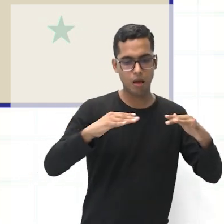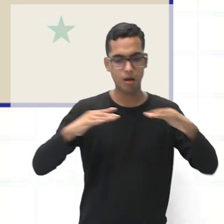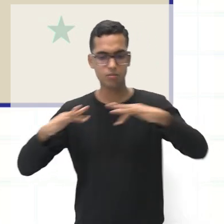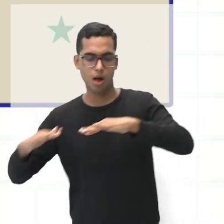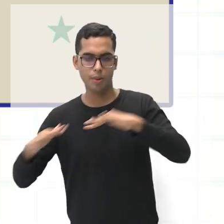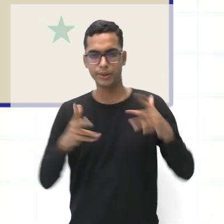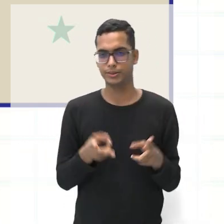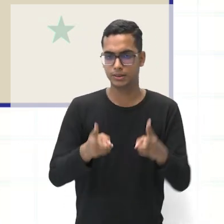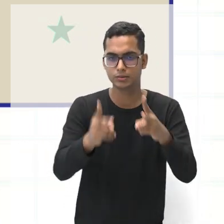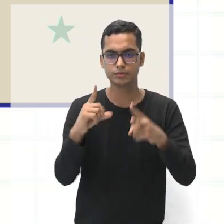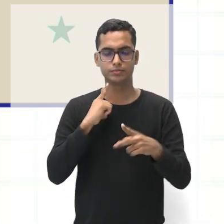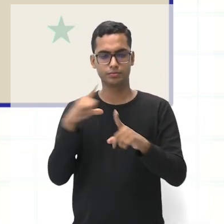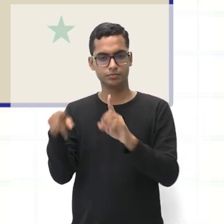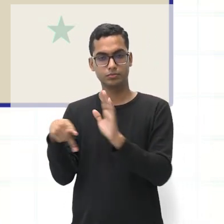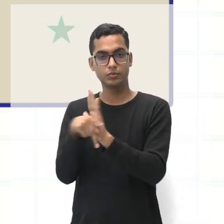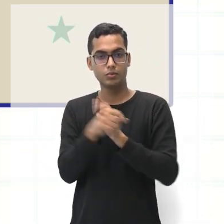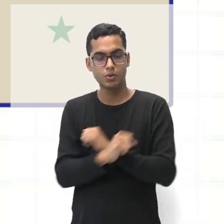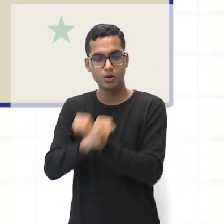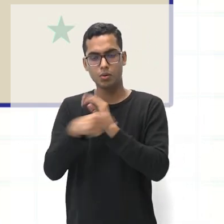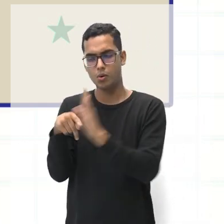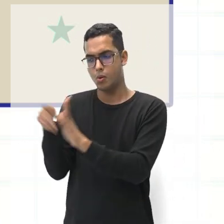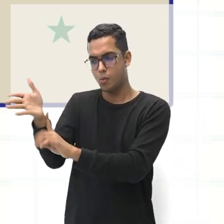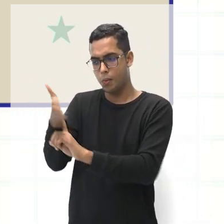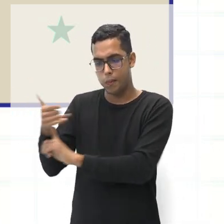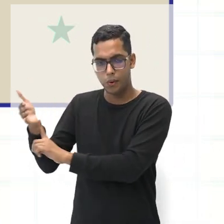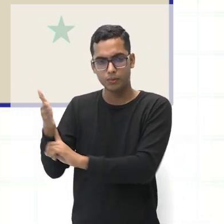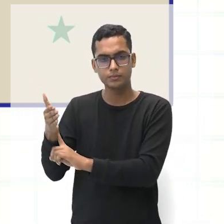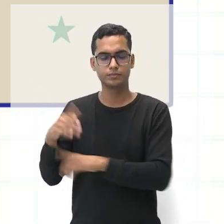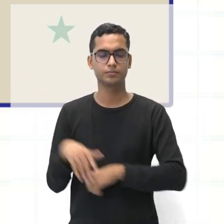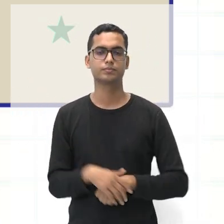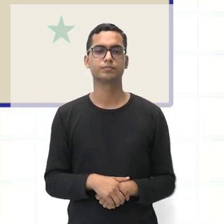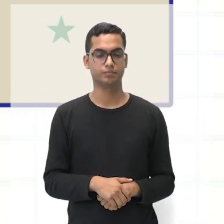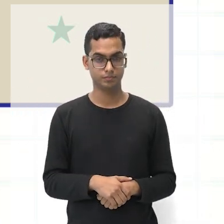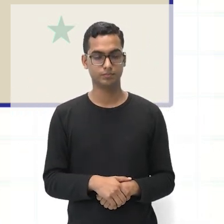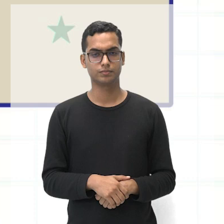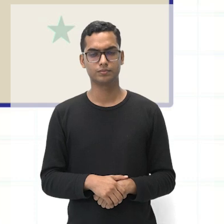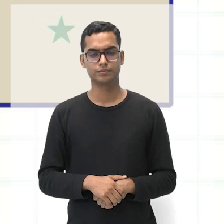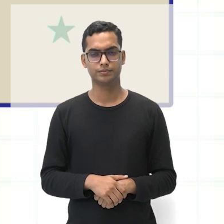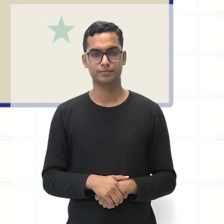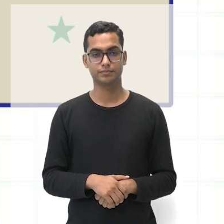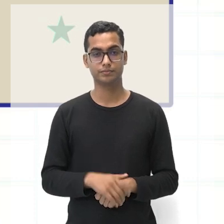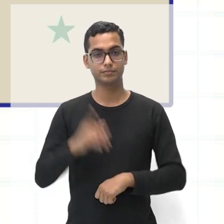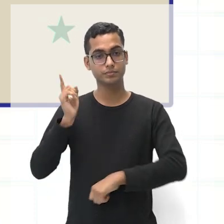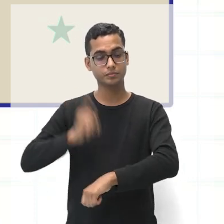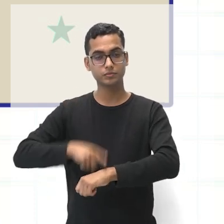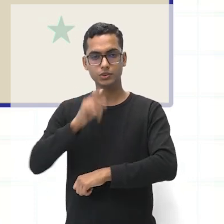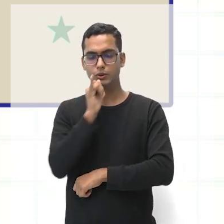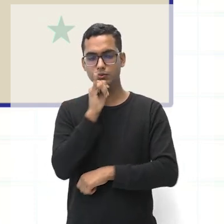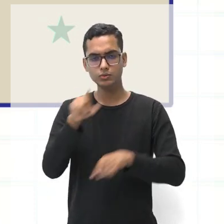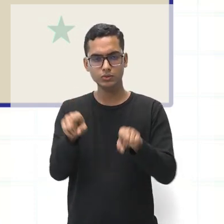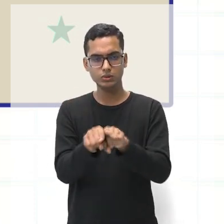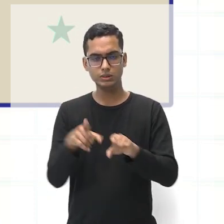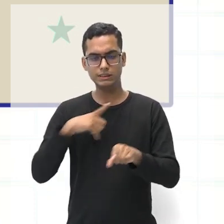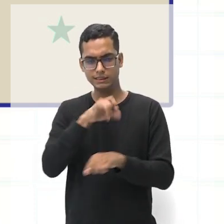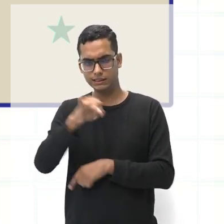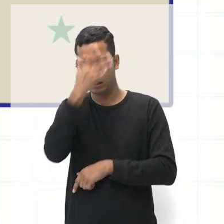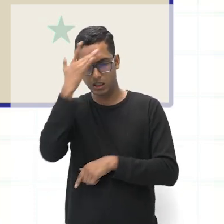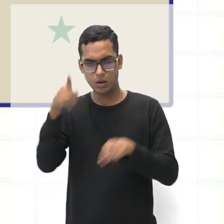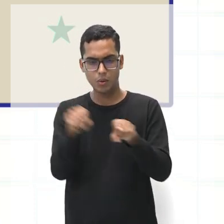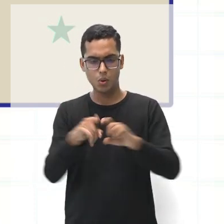tá bom? E uma vez colados ali no campo, eles têm que ficar